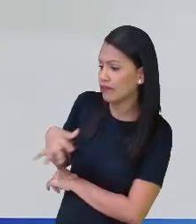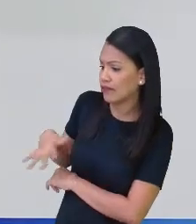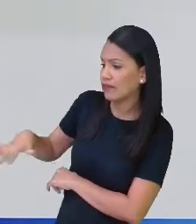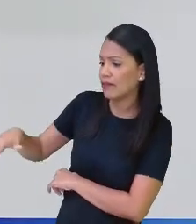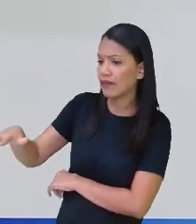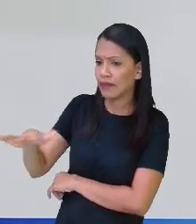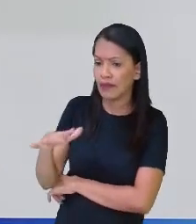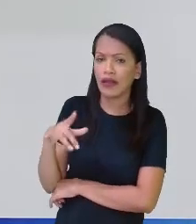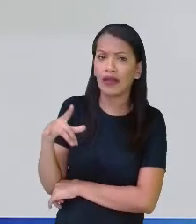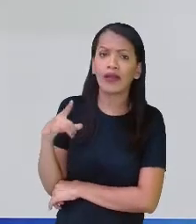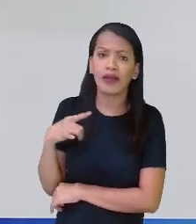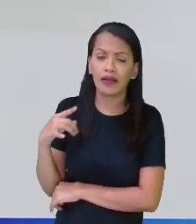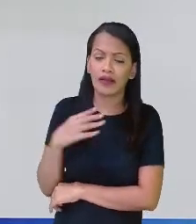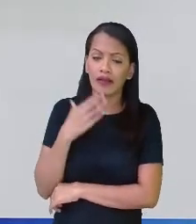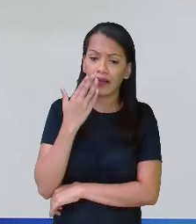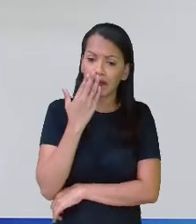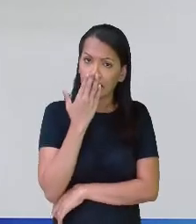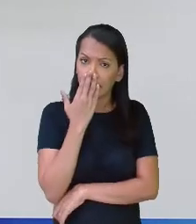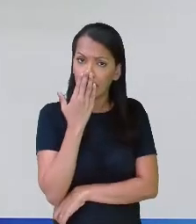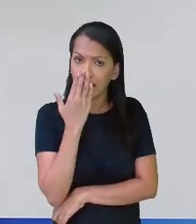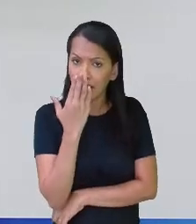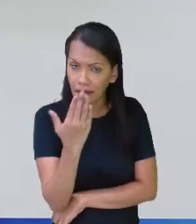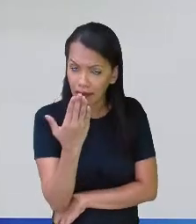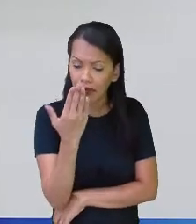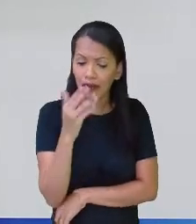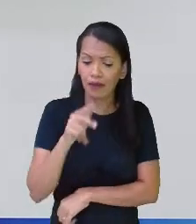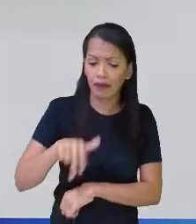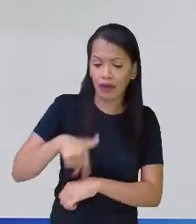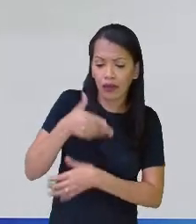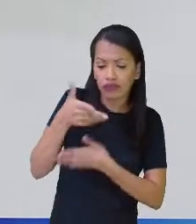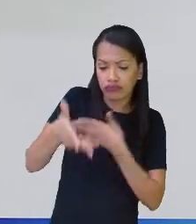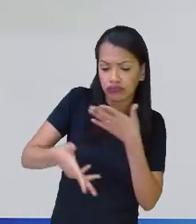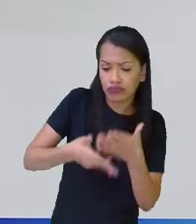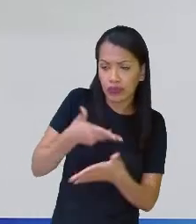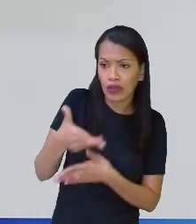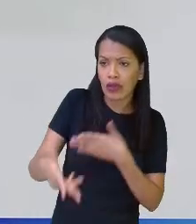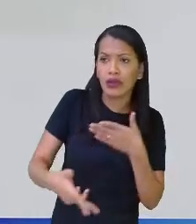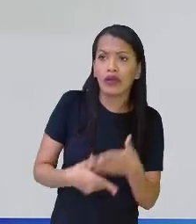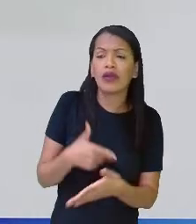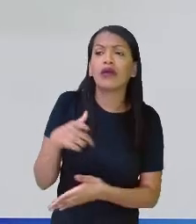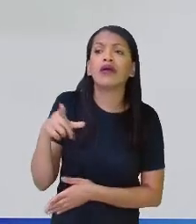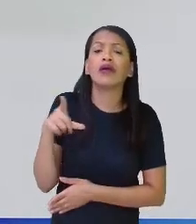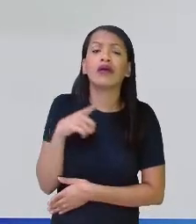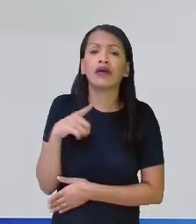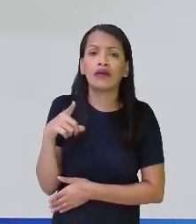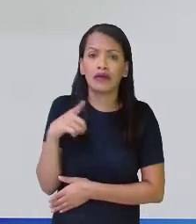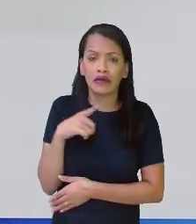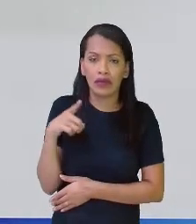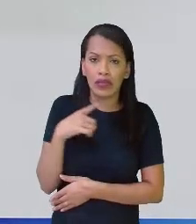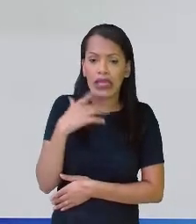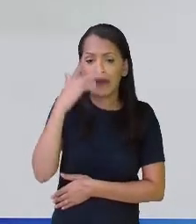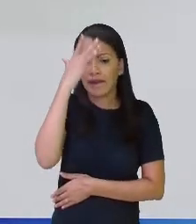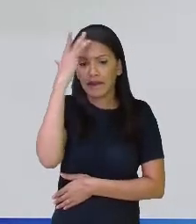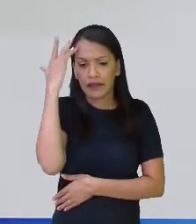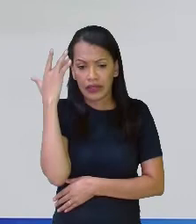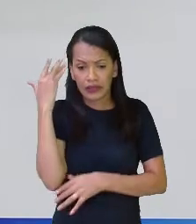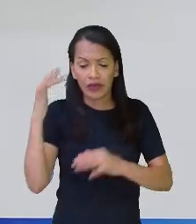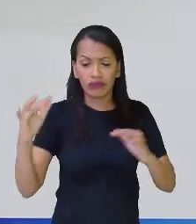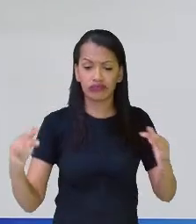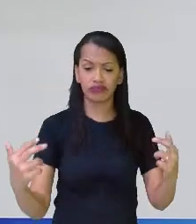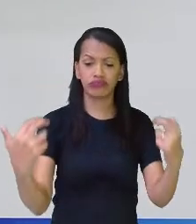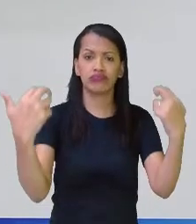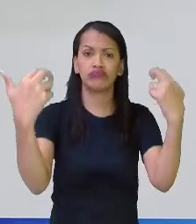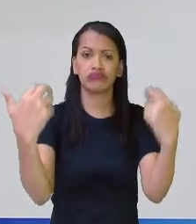Eu falei, que tem a parte que os atores se apresentam. Eu falei que tem uma das partes que a plateia fica ali sentado